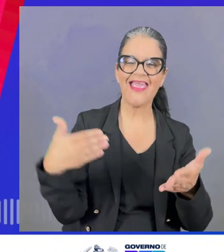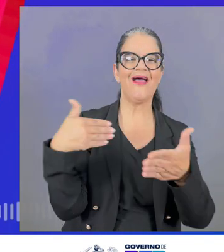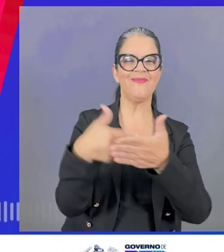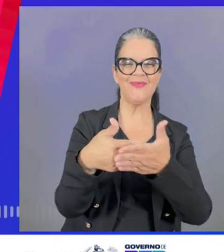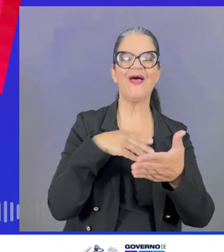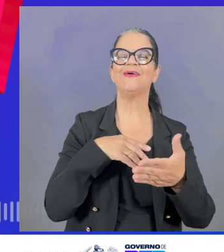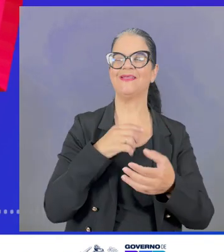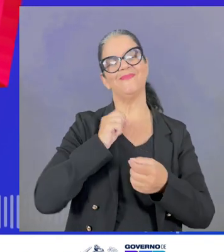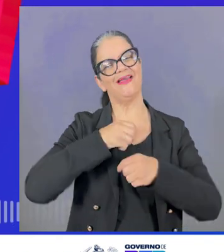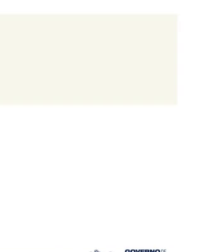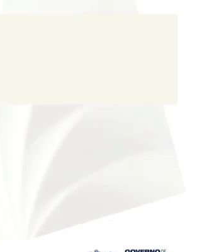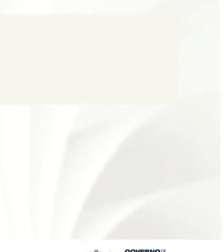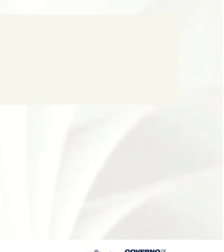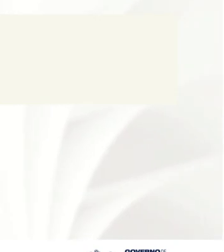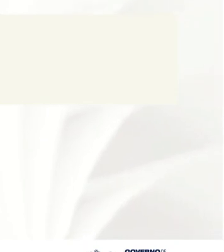próximo episódio